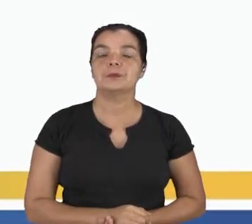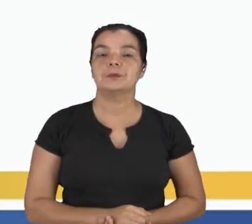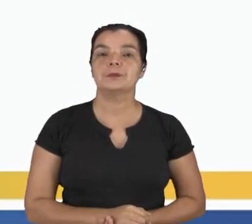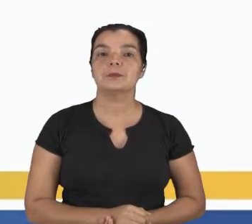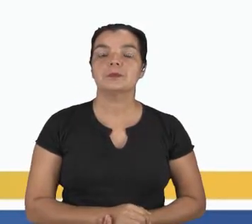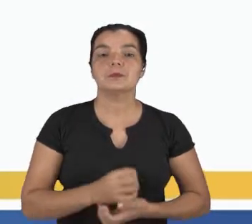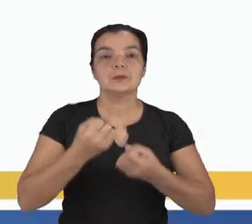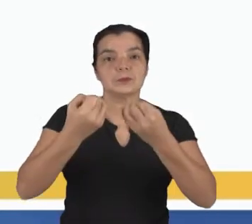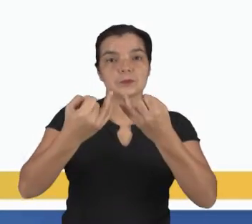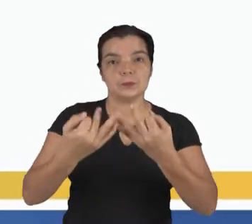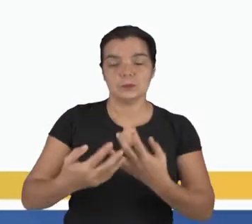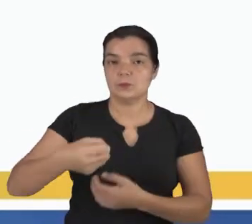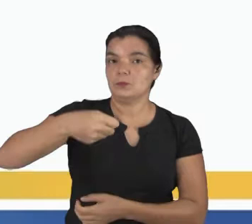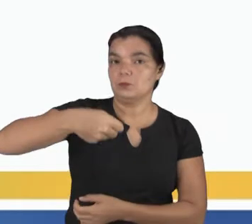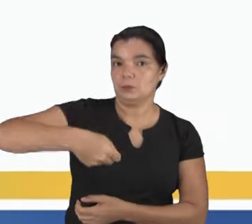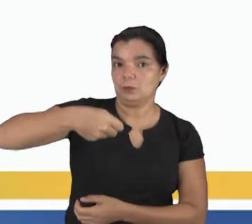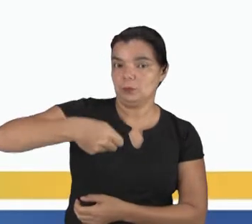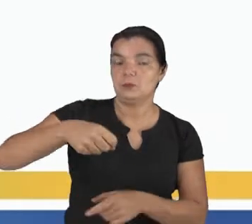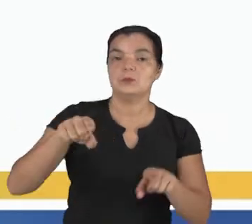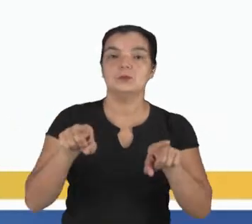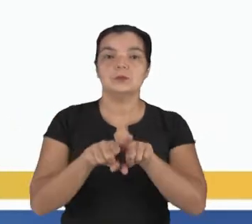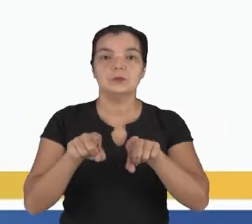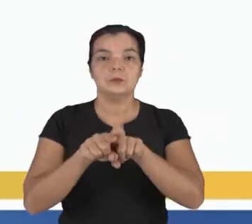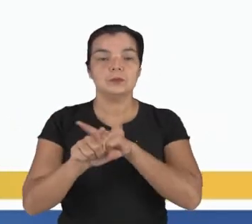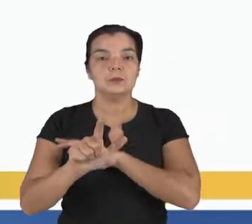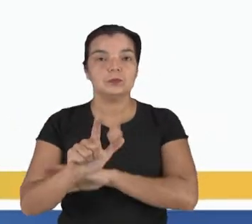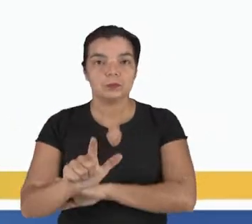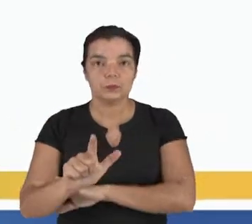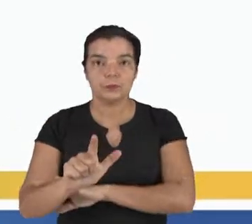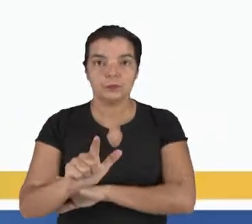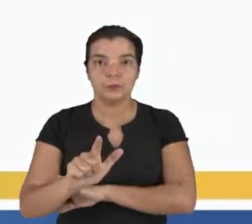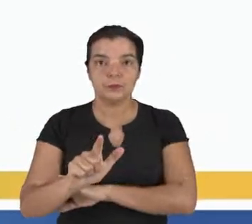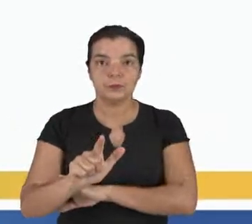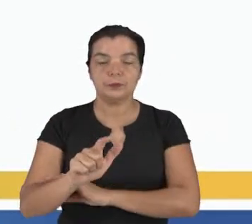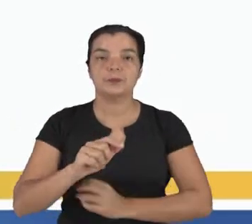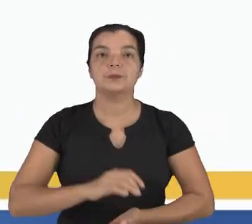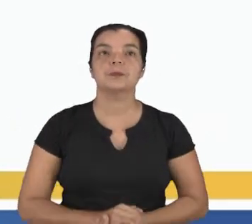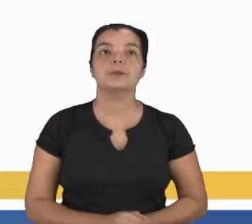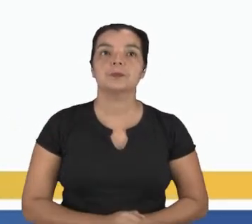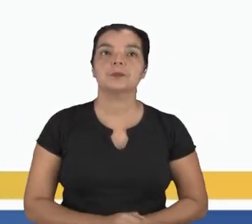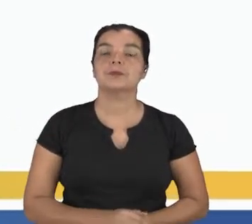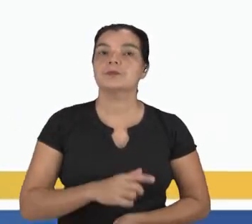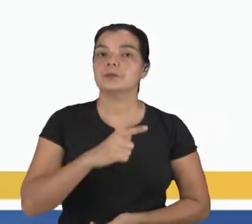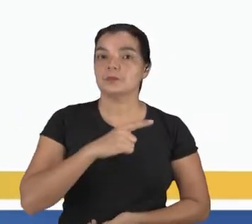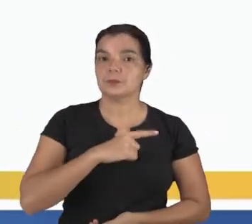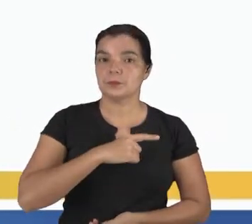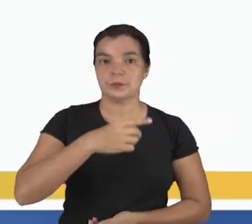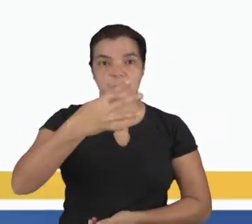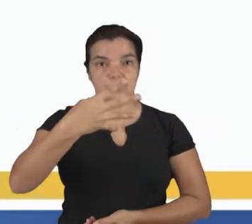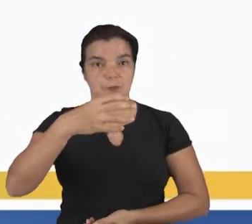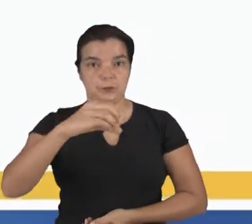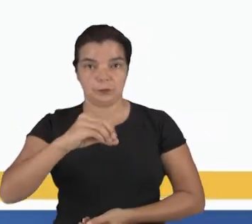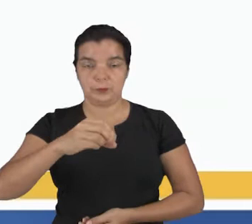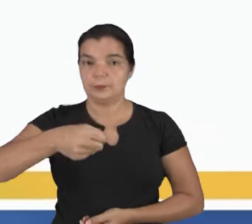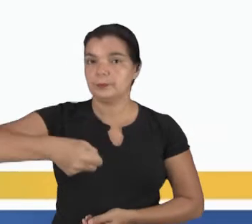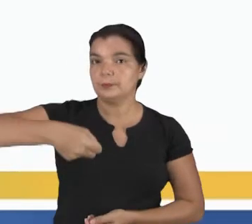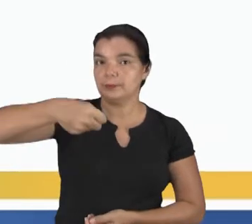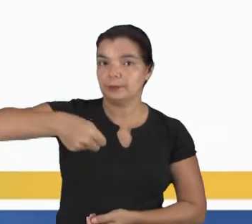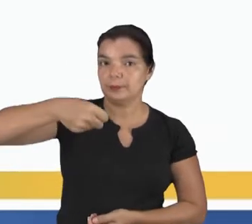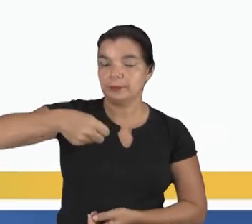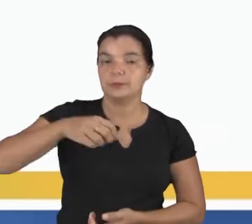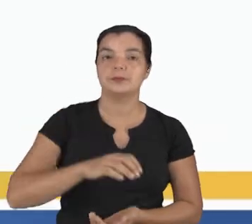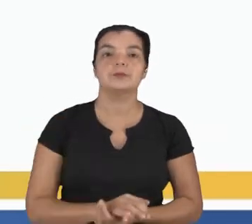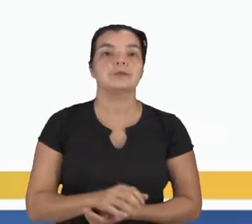Nós vamos falar aí dos baldes e dos litros, tá? Então, aí nós temos 40 baldes para